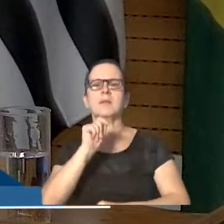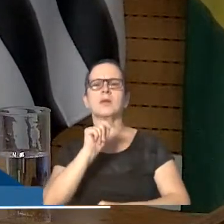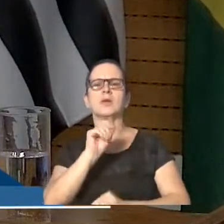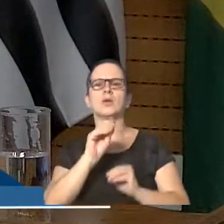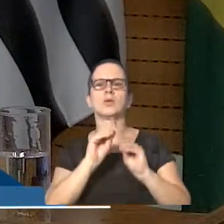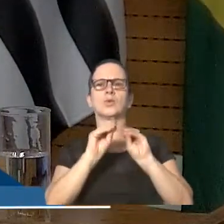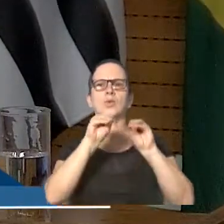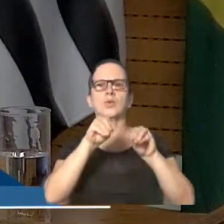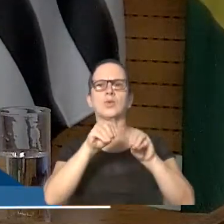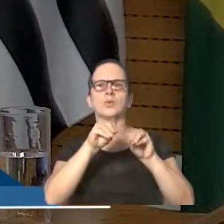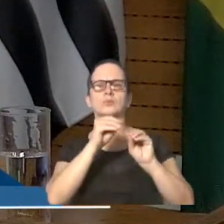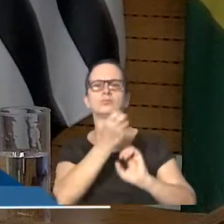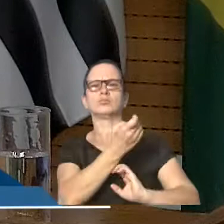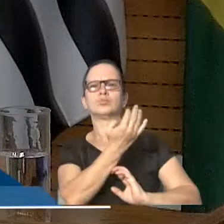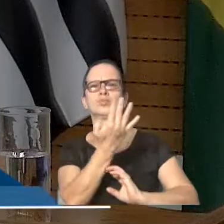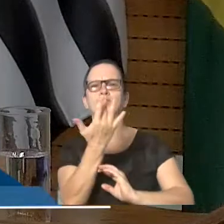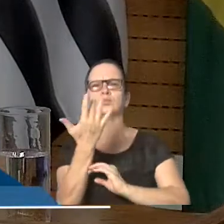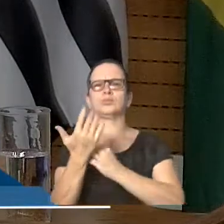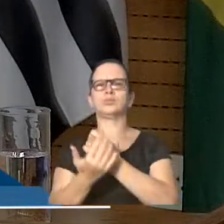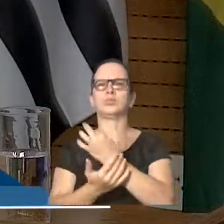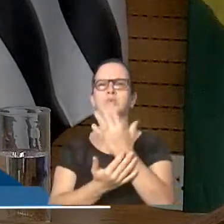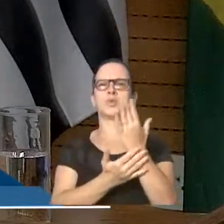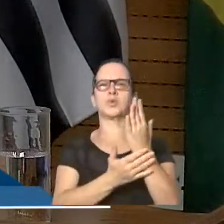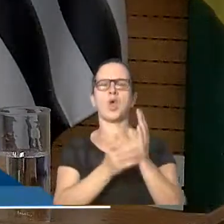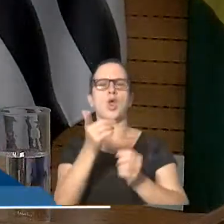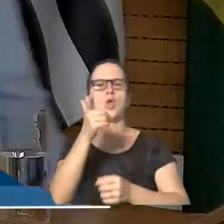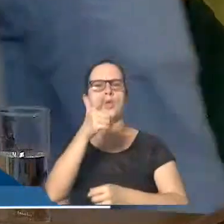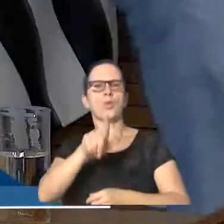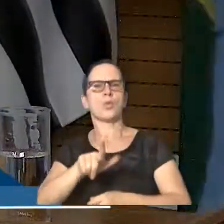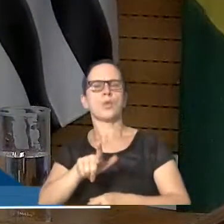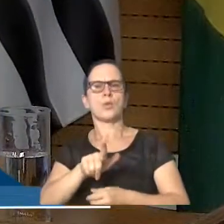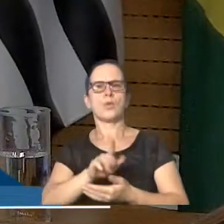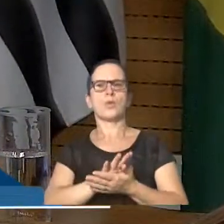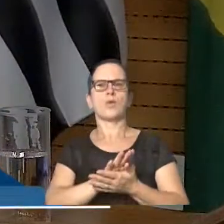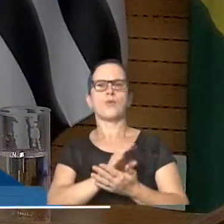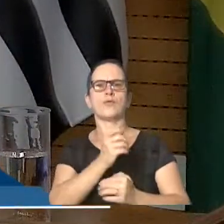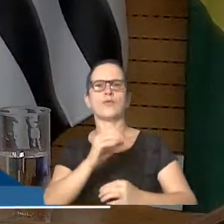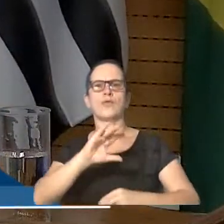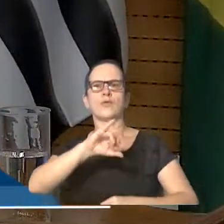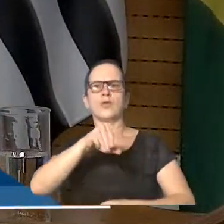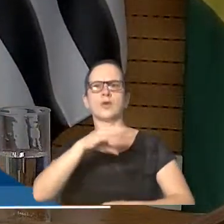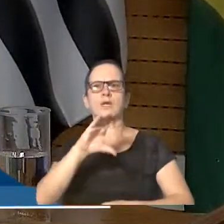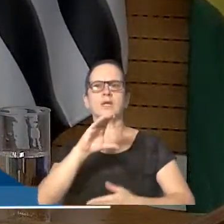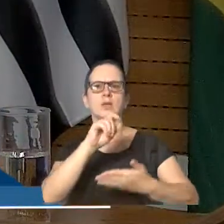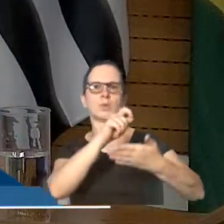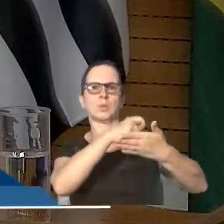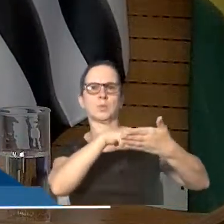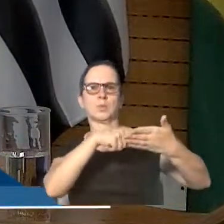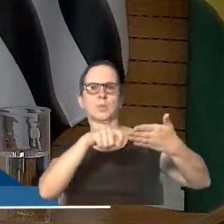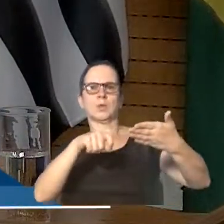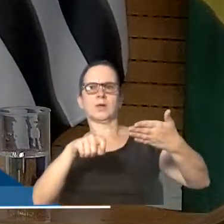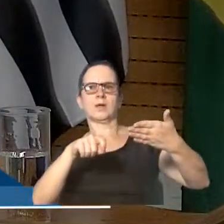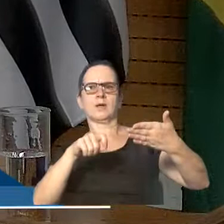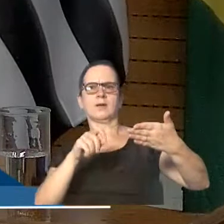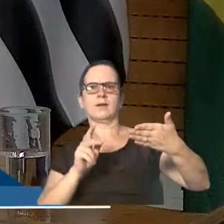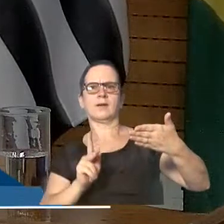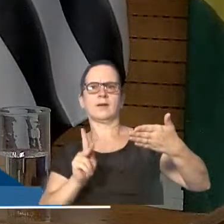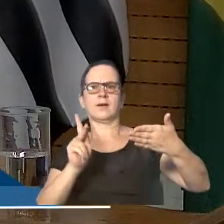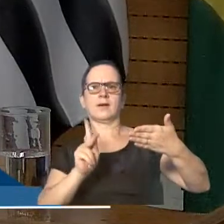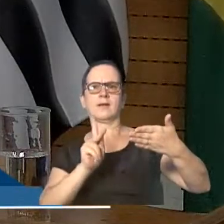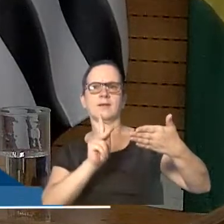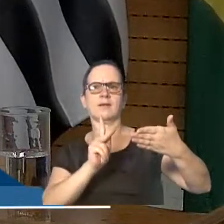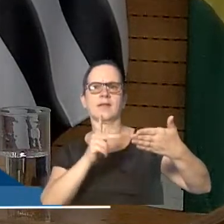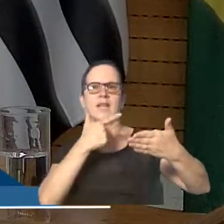lá revitalização, um novo casqueiro que nasce, embaixo está lá bem grifado, kkkk.